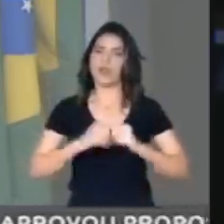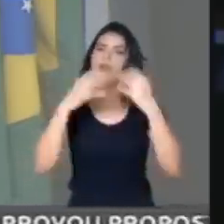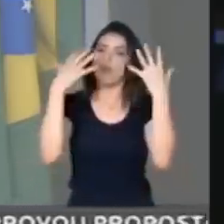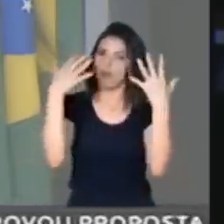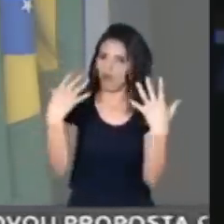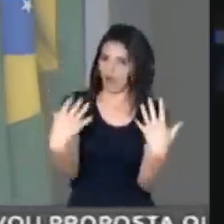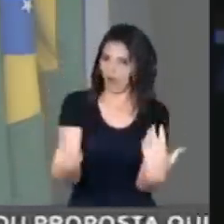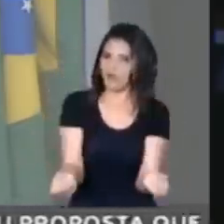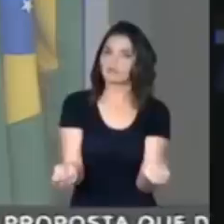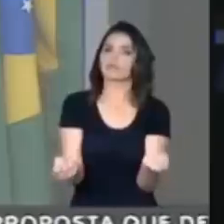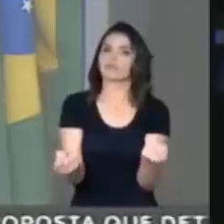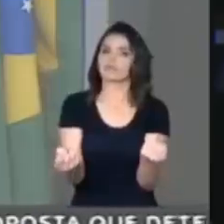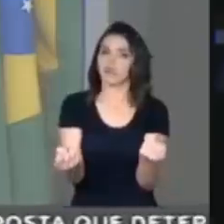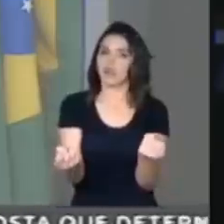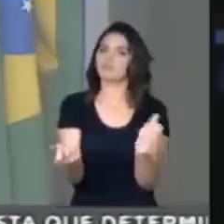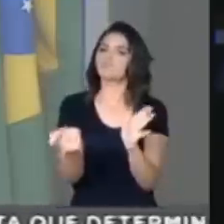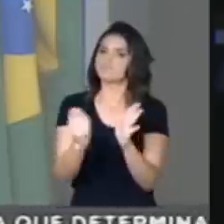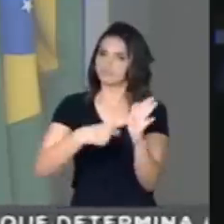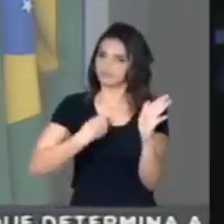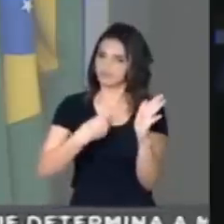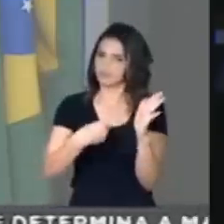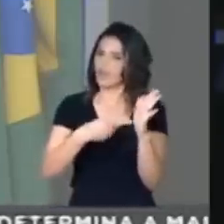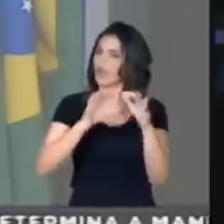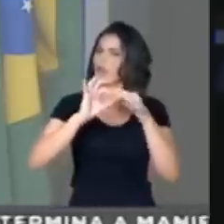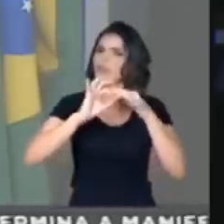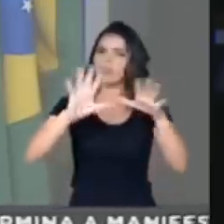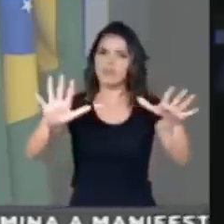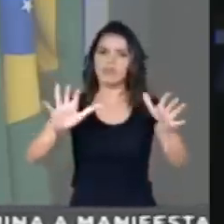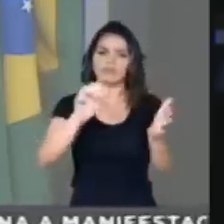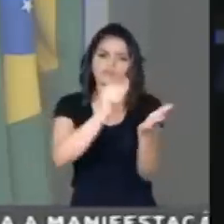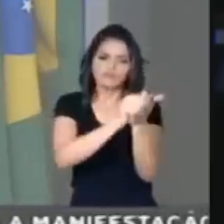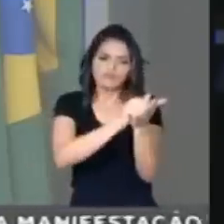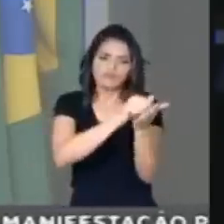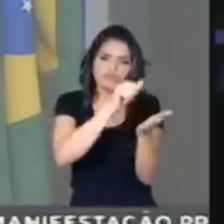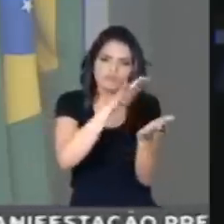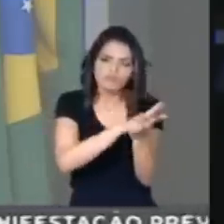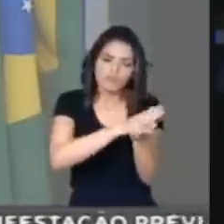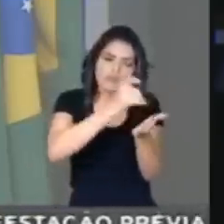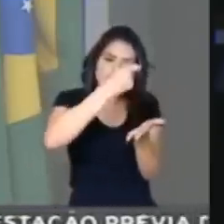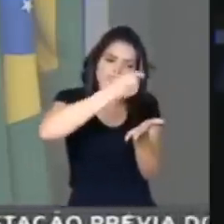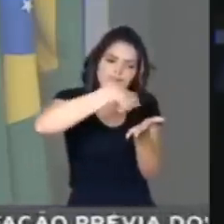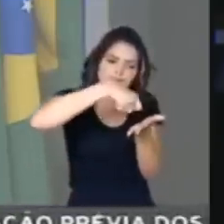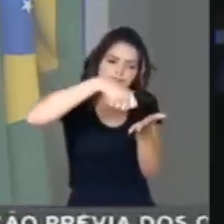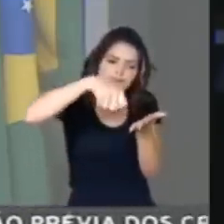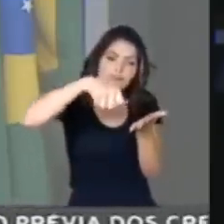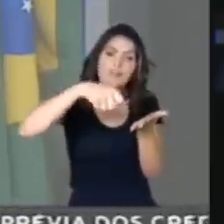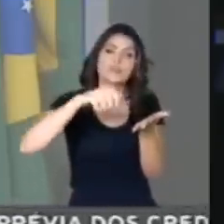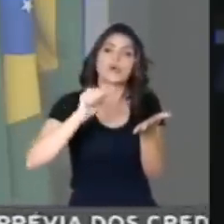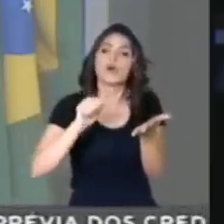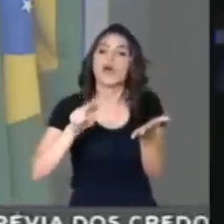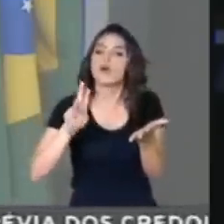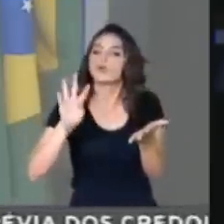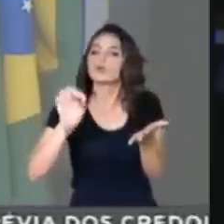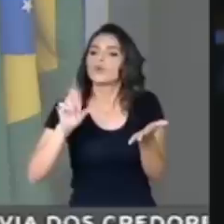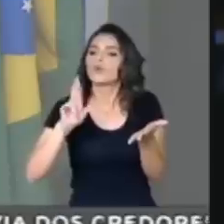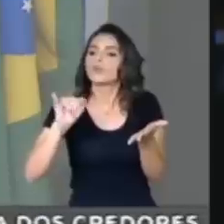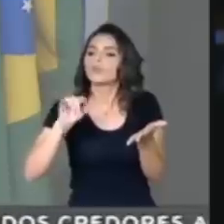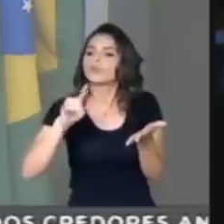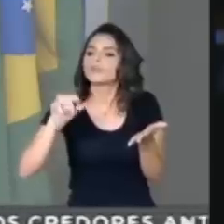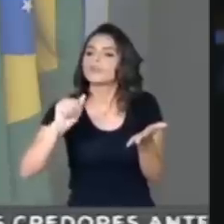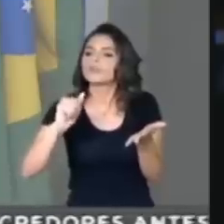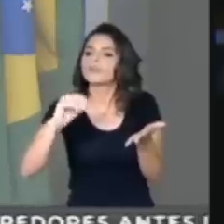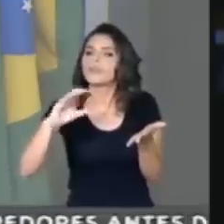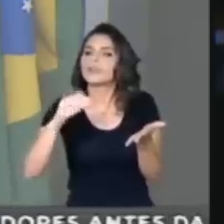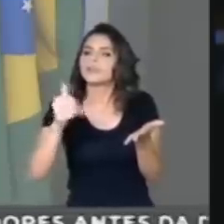consentimento expresso, permissão, registro escrito de autorização. E tem até um exemplo